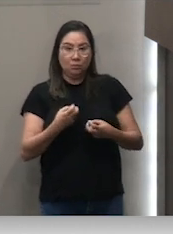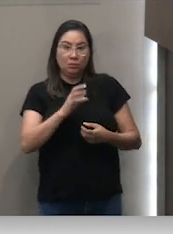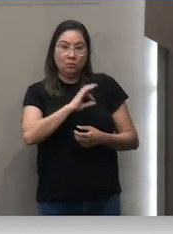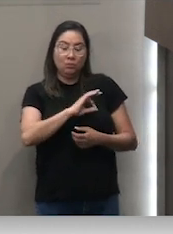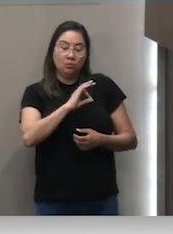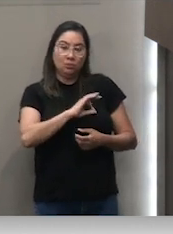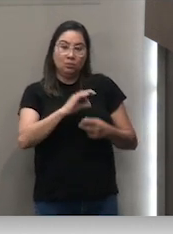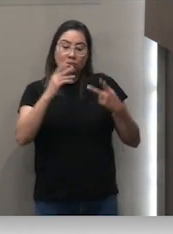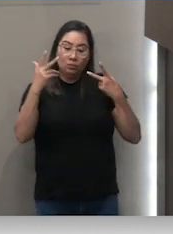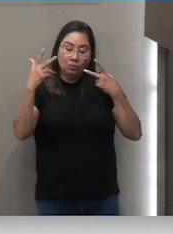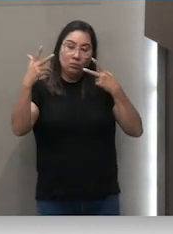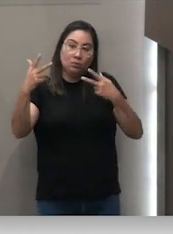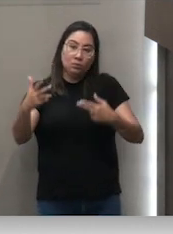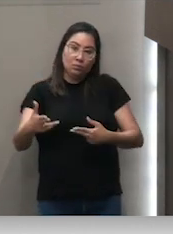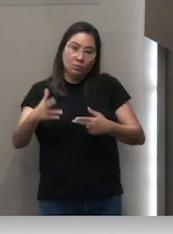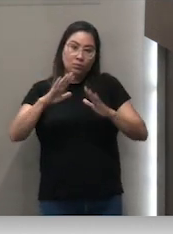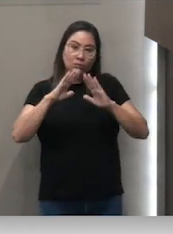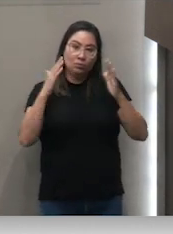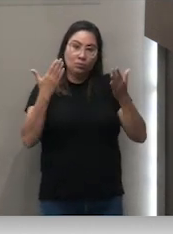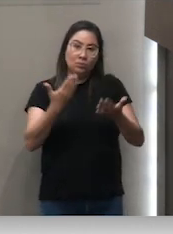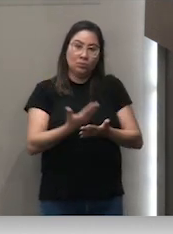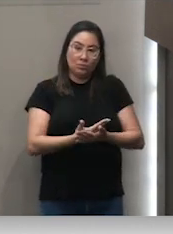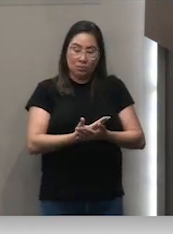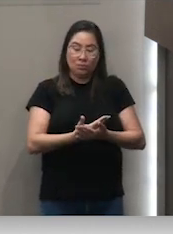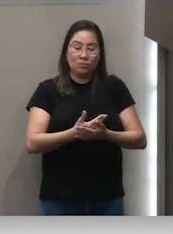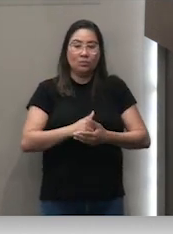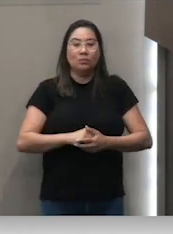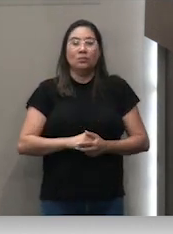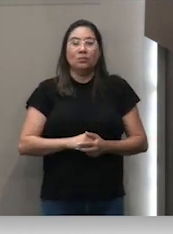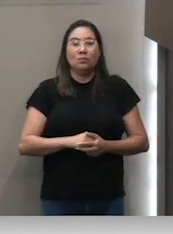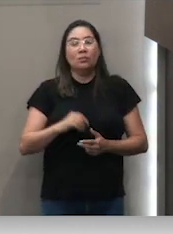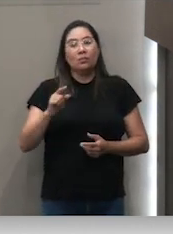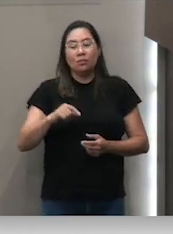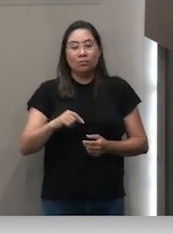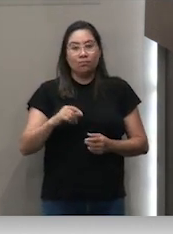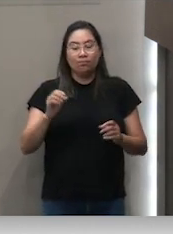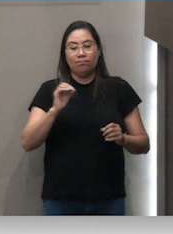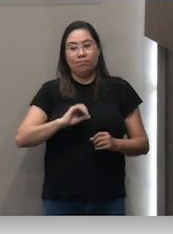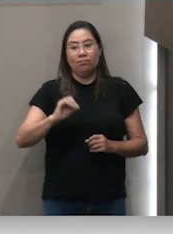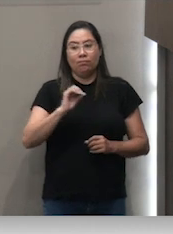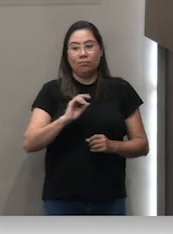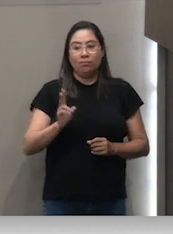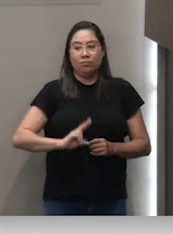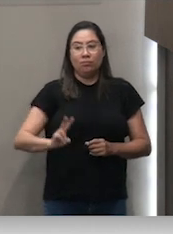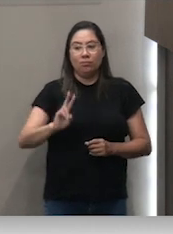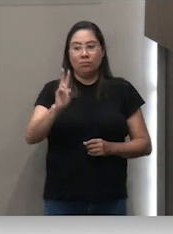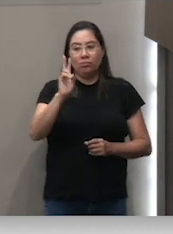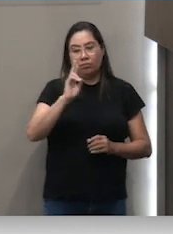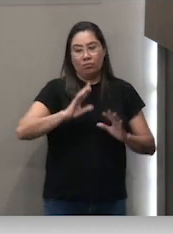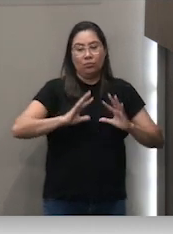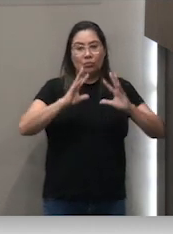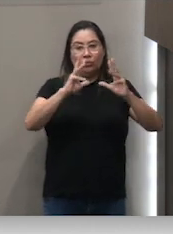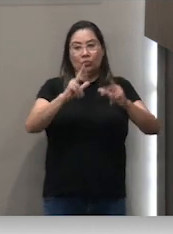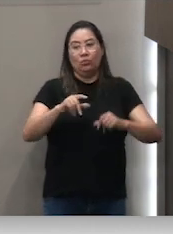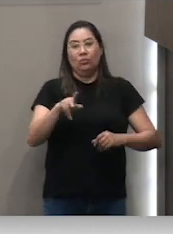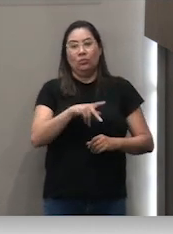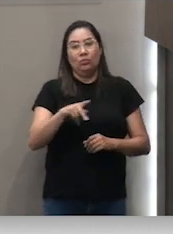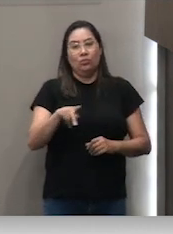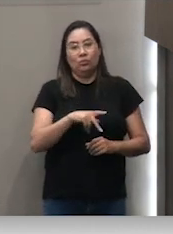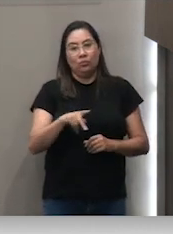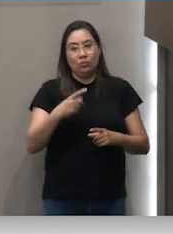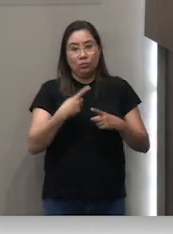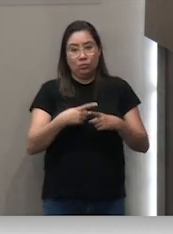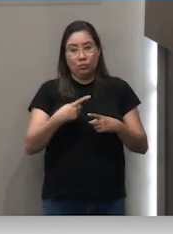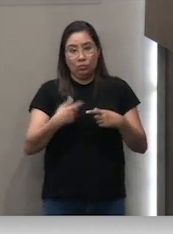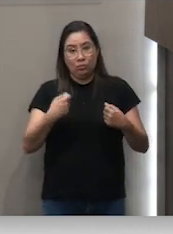remuneratório, assim como recebem as escolas de ensino fundamental, é fantástico, né? Quando você valoriza a todos os professores. Porque nós